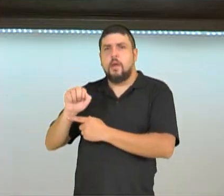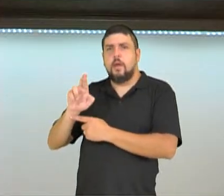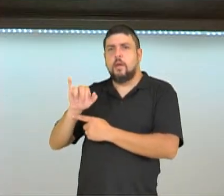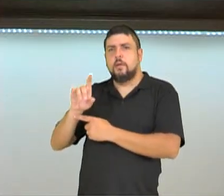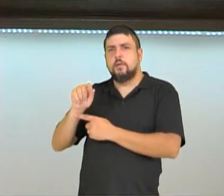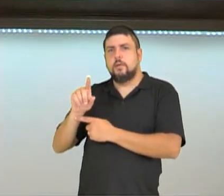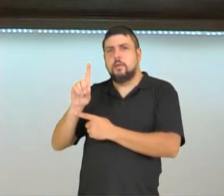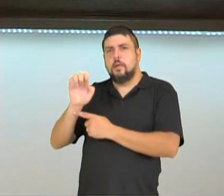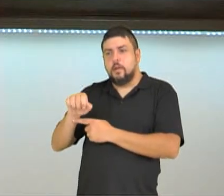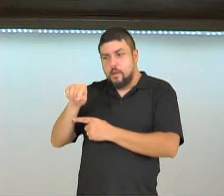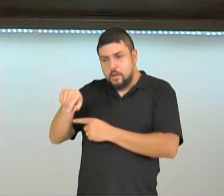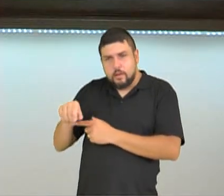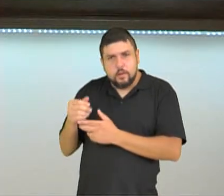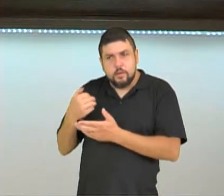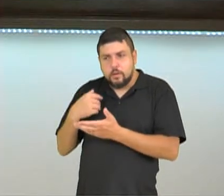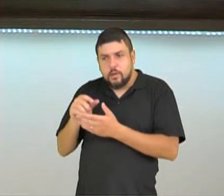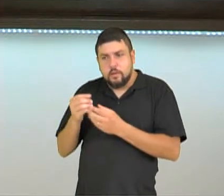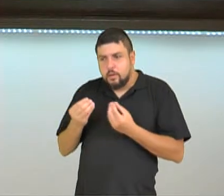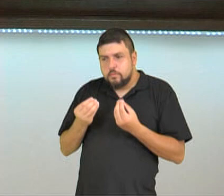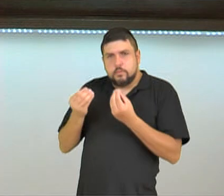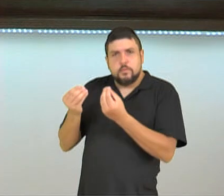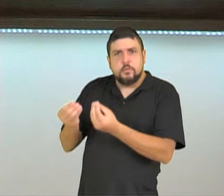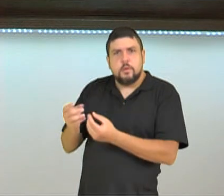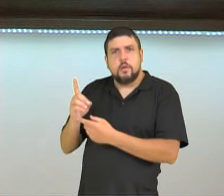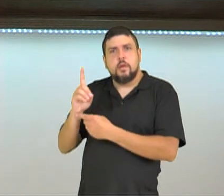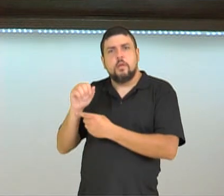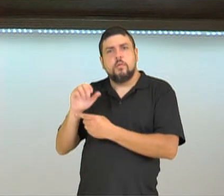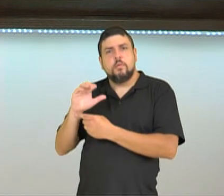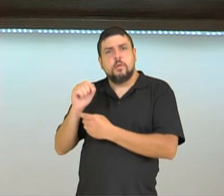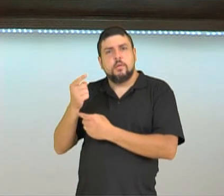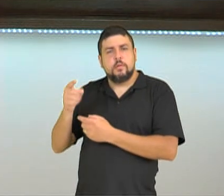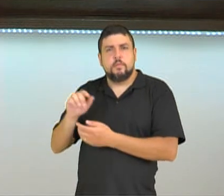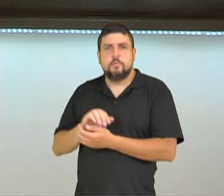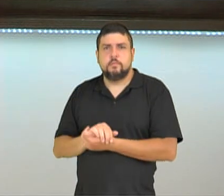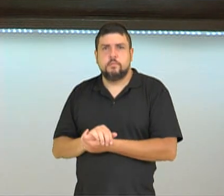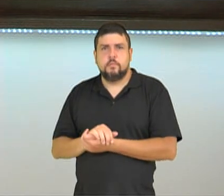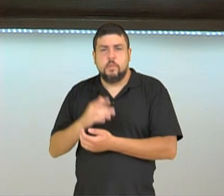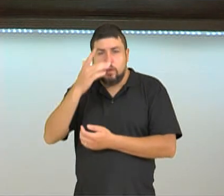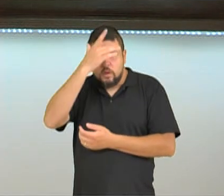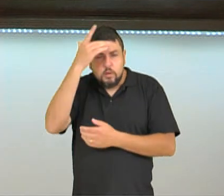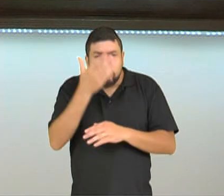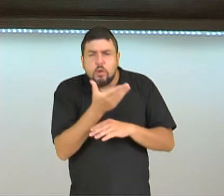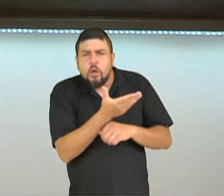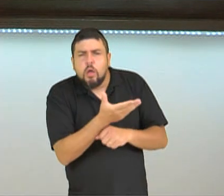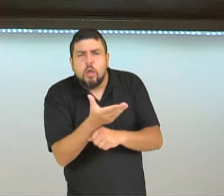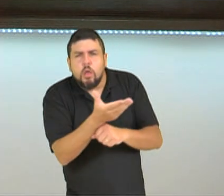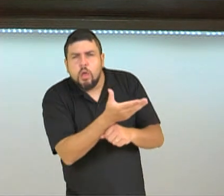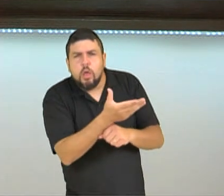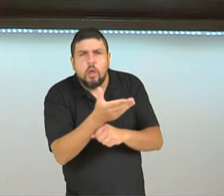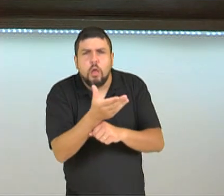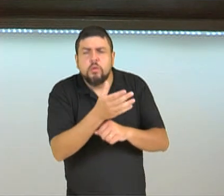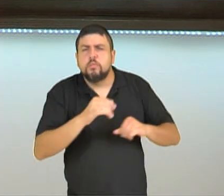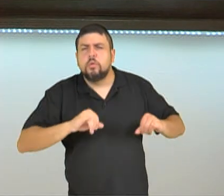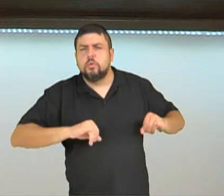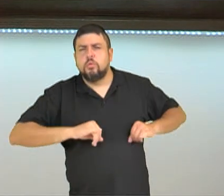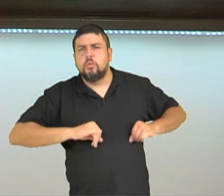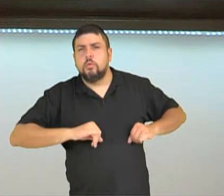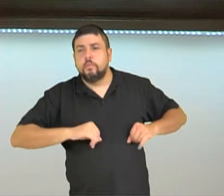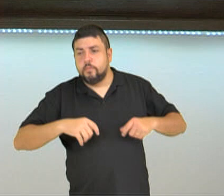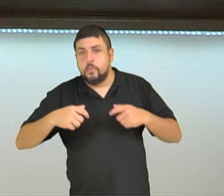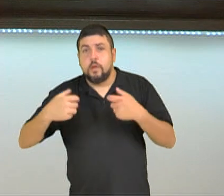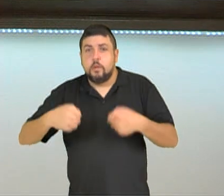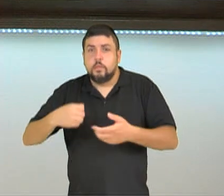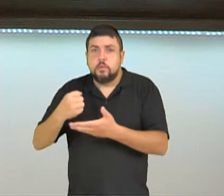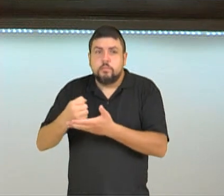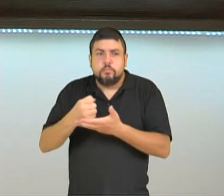Isso mesmo, as pessoas que estão em mendicância, elas estão vulneráveis, então elas precisam de um auxílio. Essa